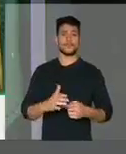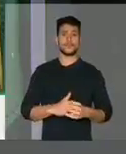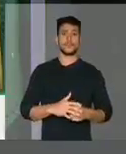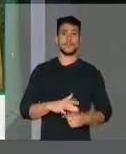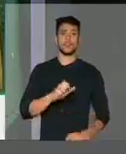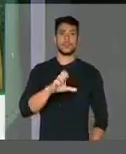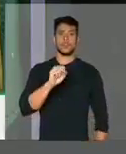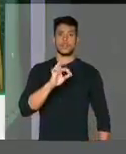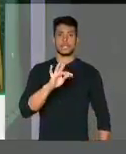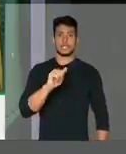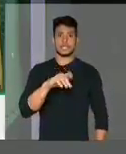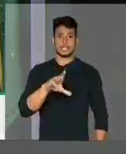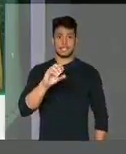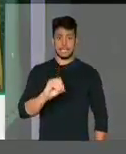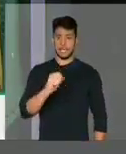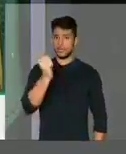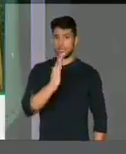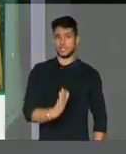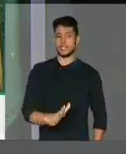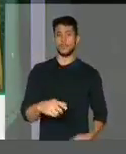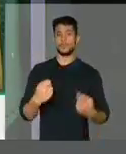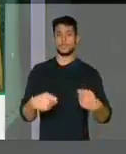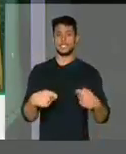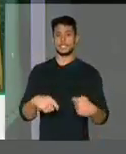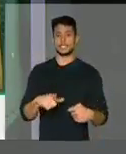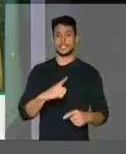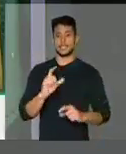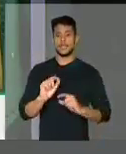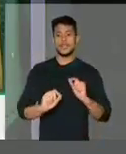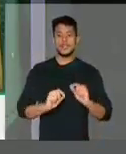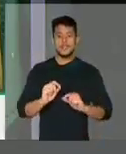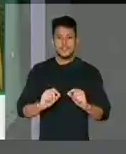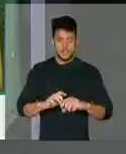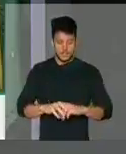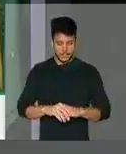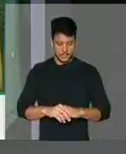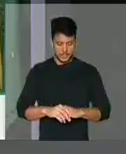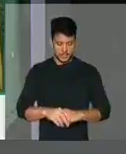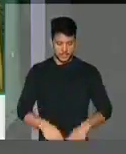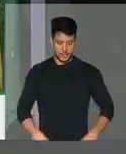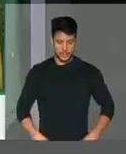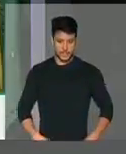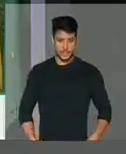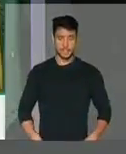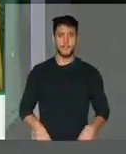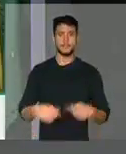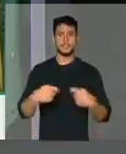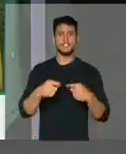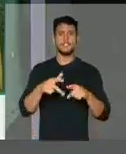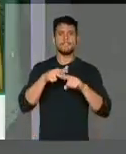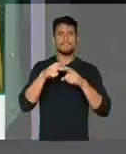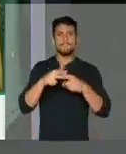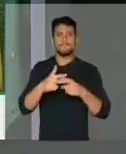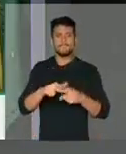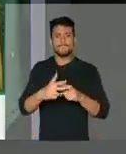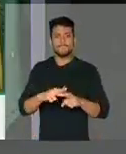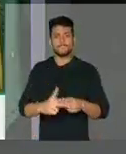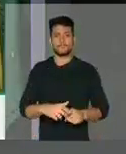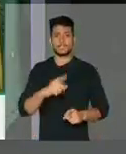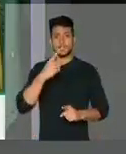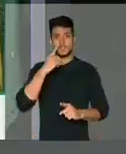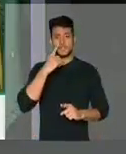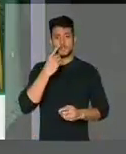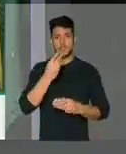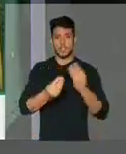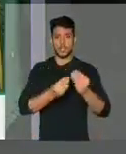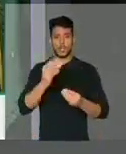brasileiro tem que ter, fundamentalmente, fazermos uma reengenharia do ponto de vista